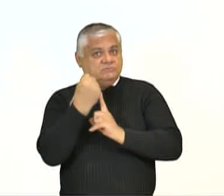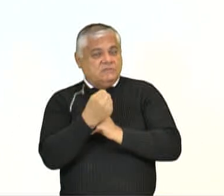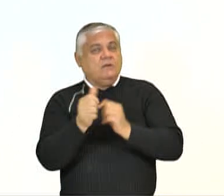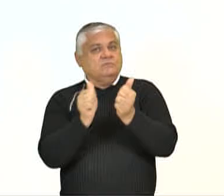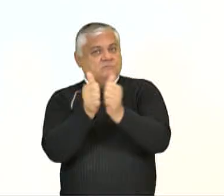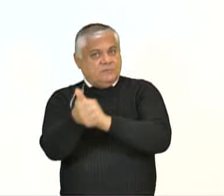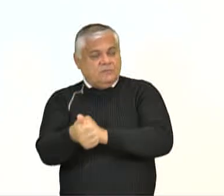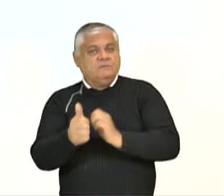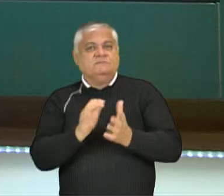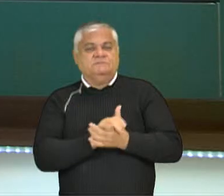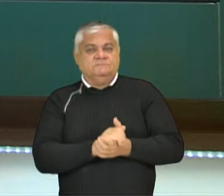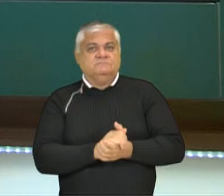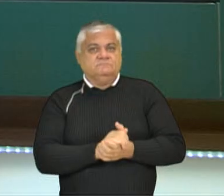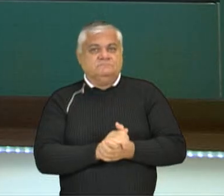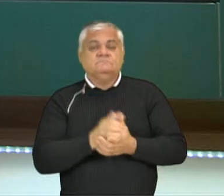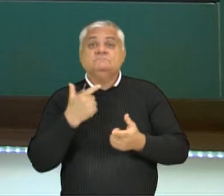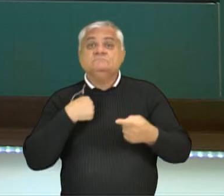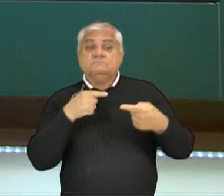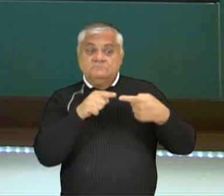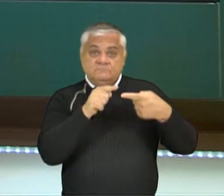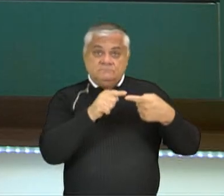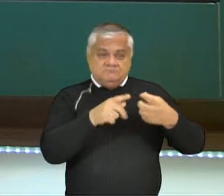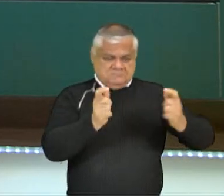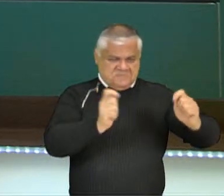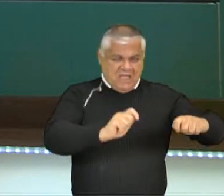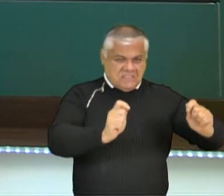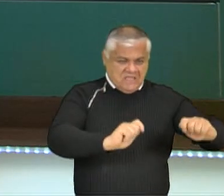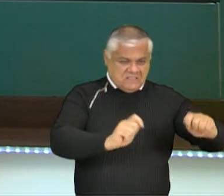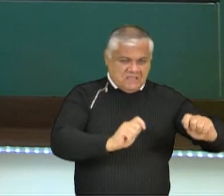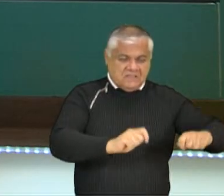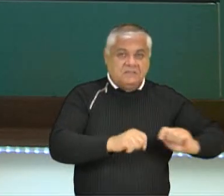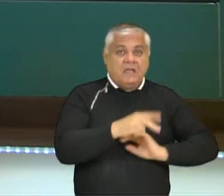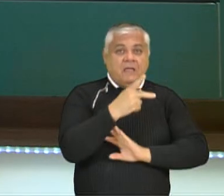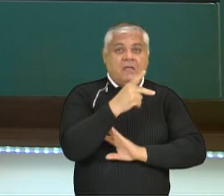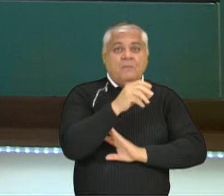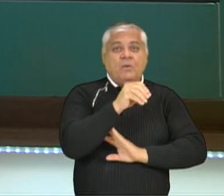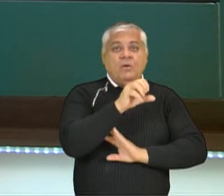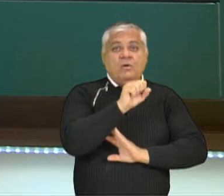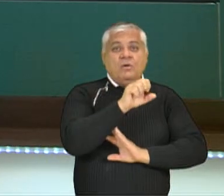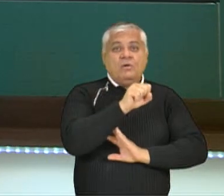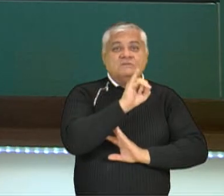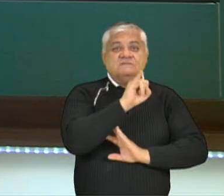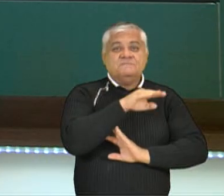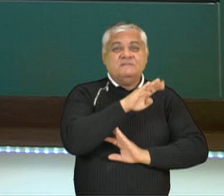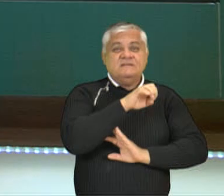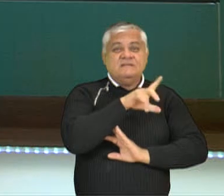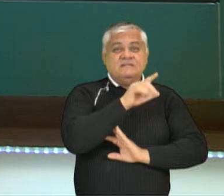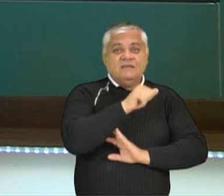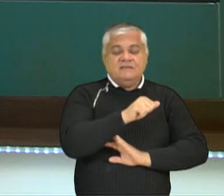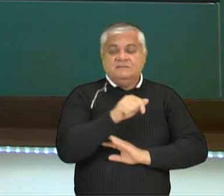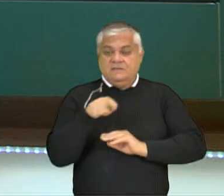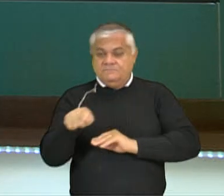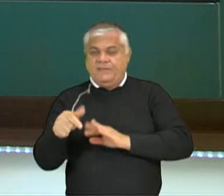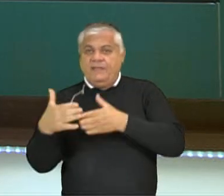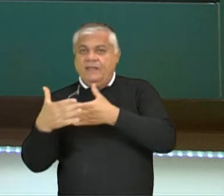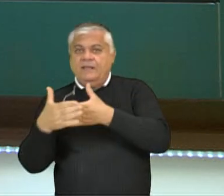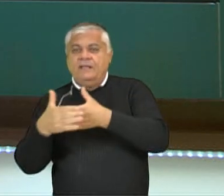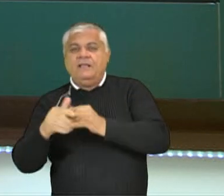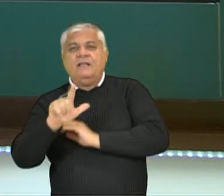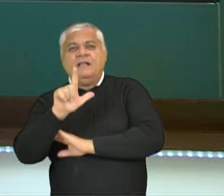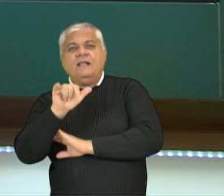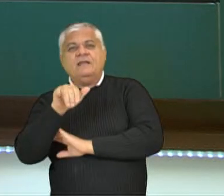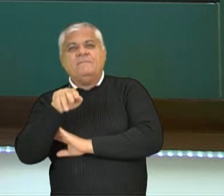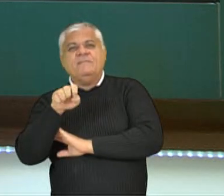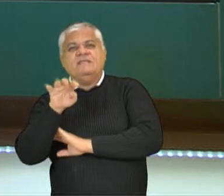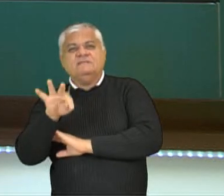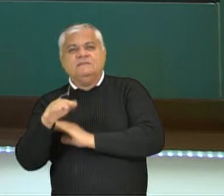no esporte. Então a gente vai ver quais são as possibilidades e quais são as limitações que elas encontram, né, nesse